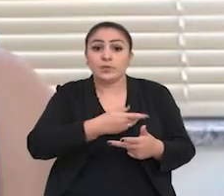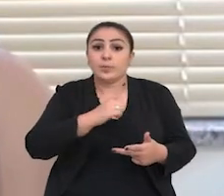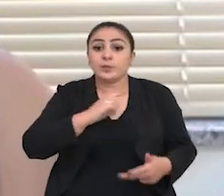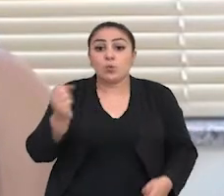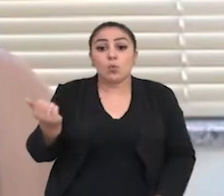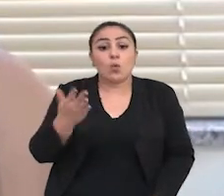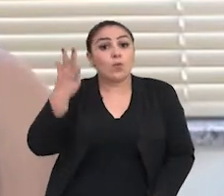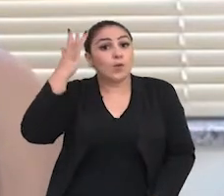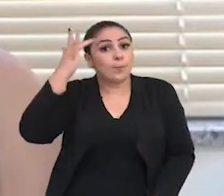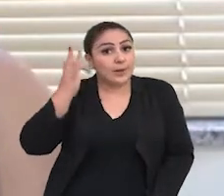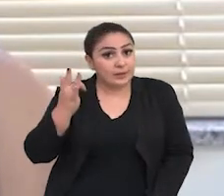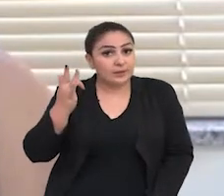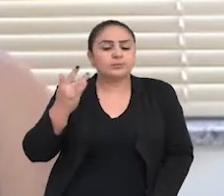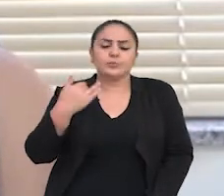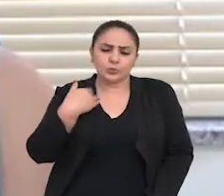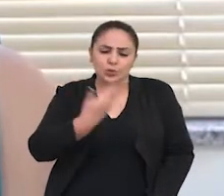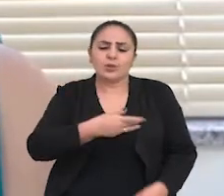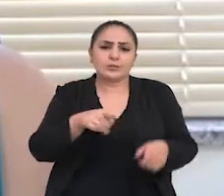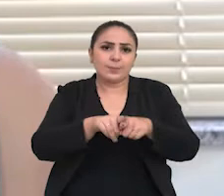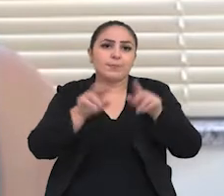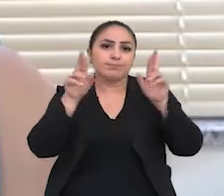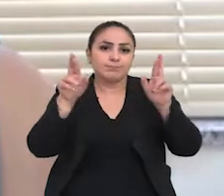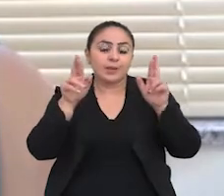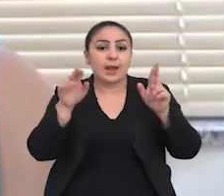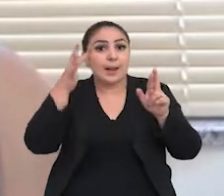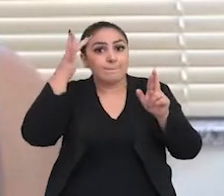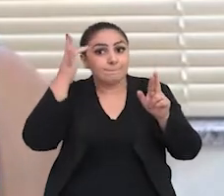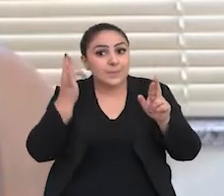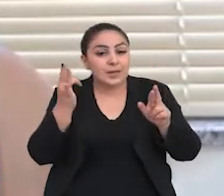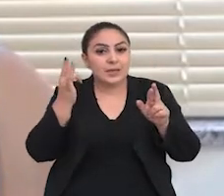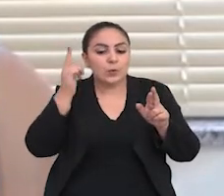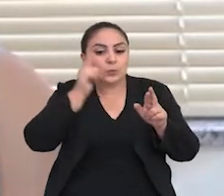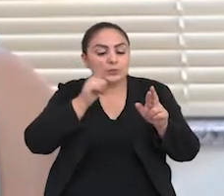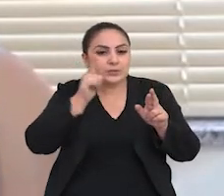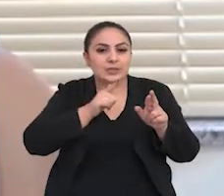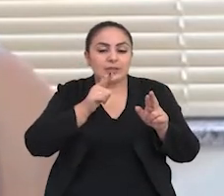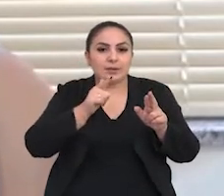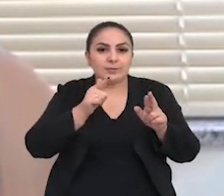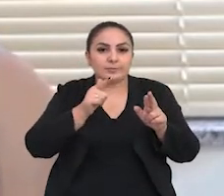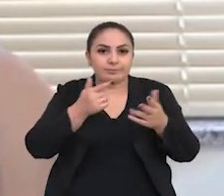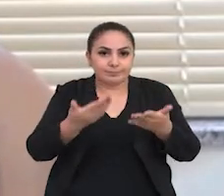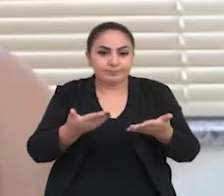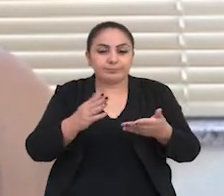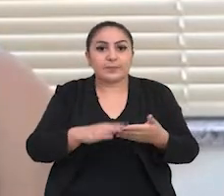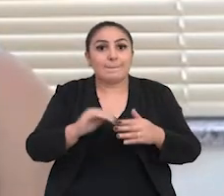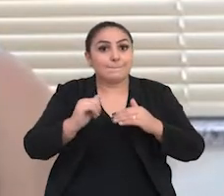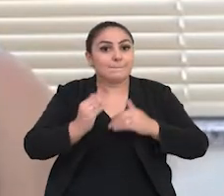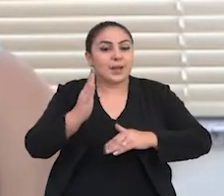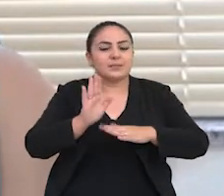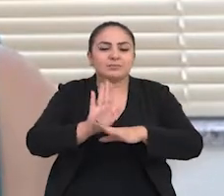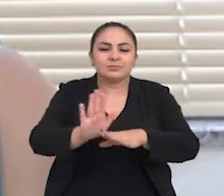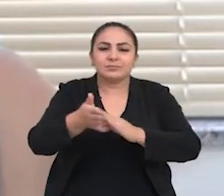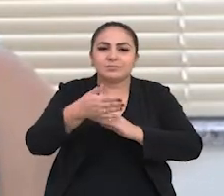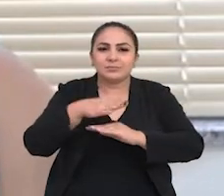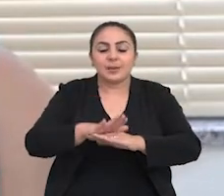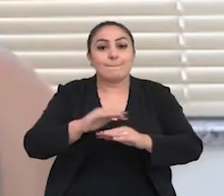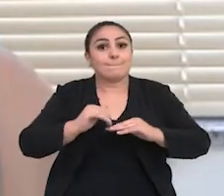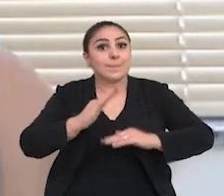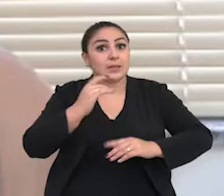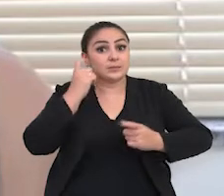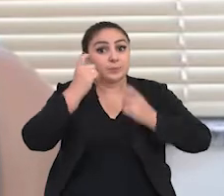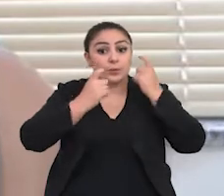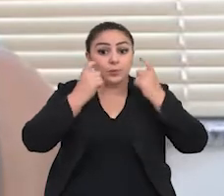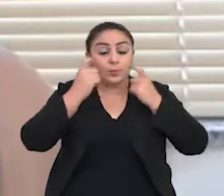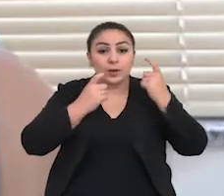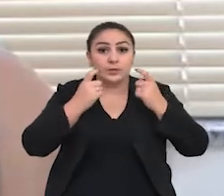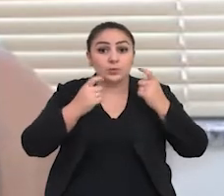sabe, teremos um novo amanhã. Nós também esperamos que este amanhã seja basicamente, né, mais